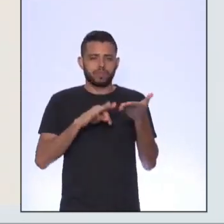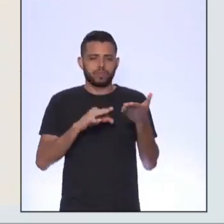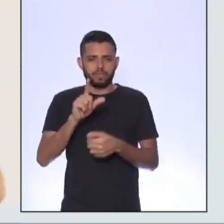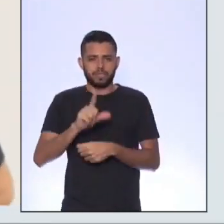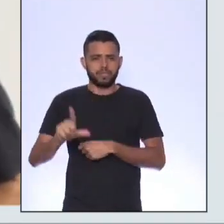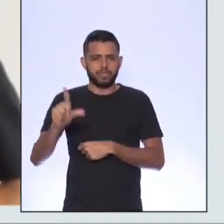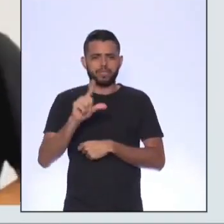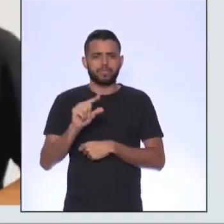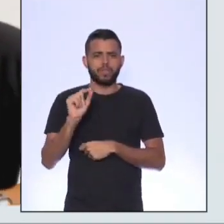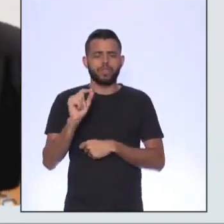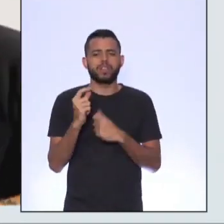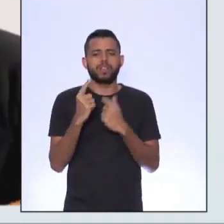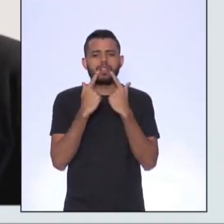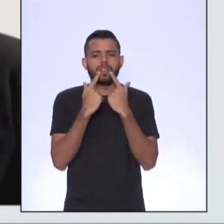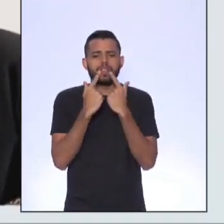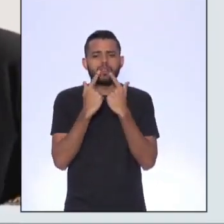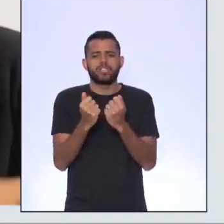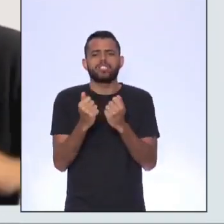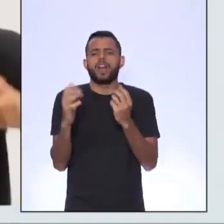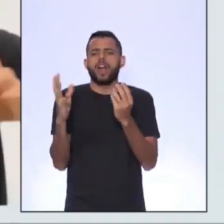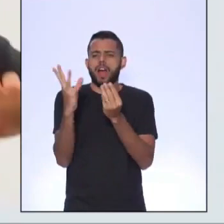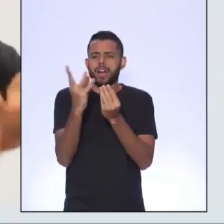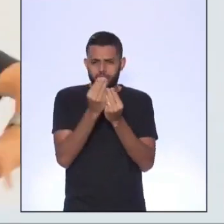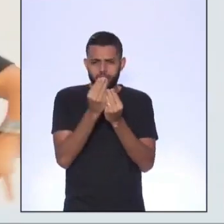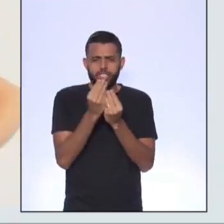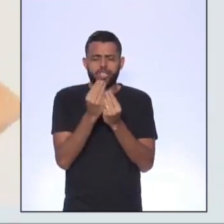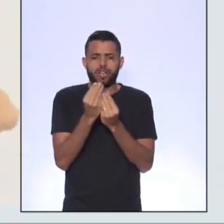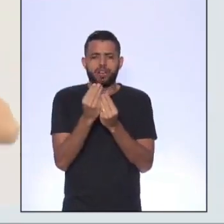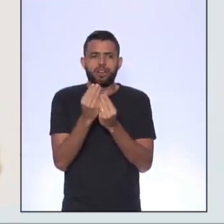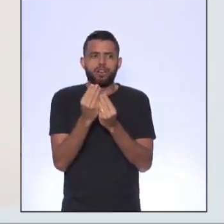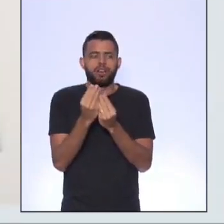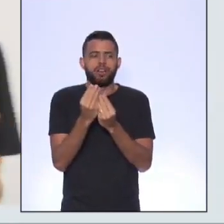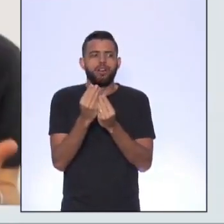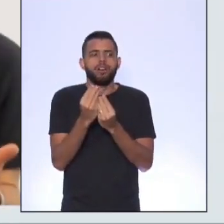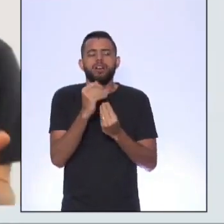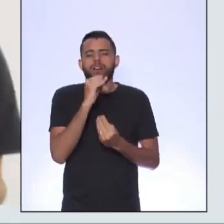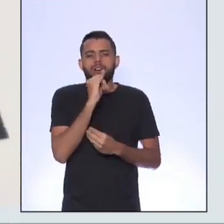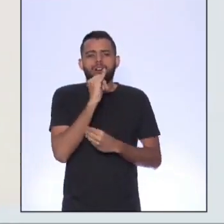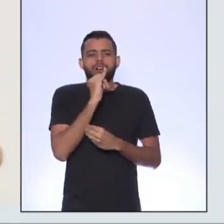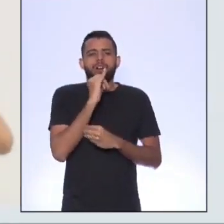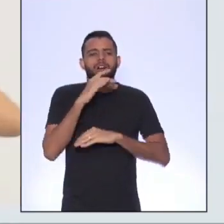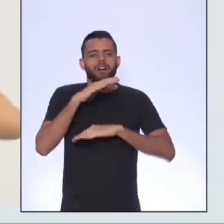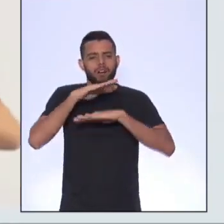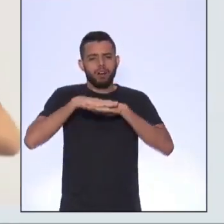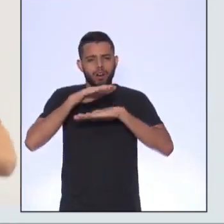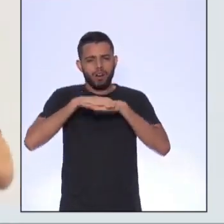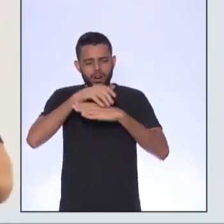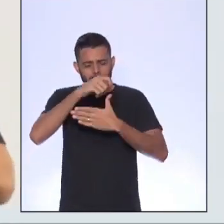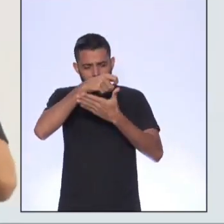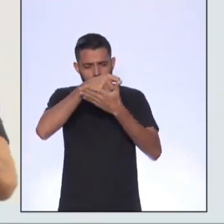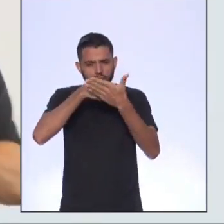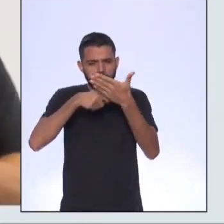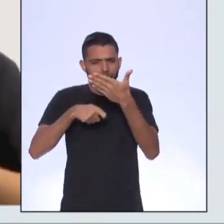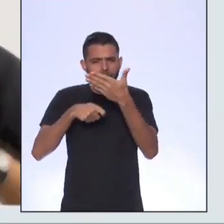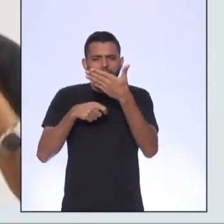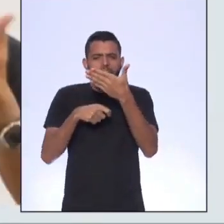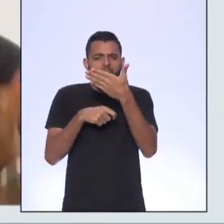temos linguagem artística, ou seja, o autor de um texto literário, ele trabalha